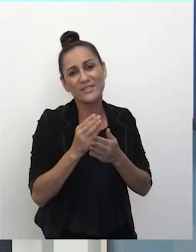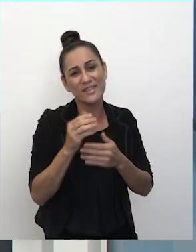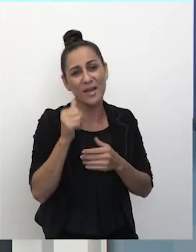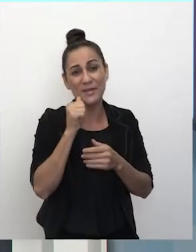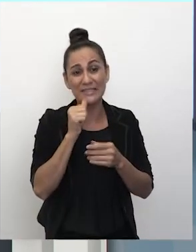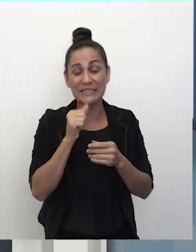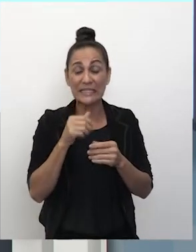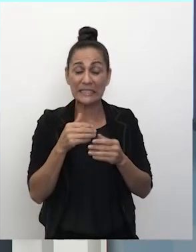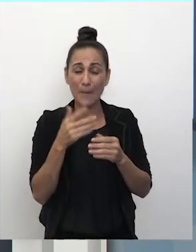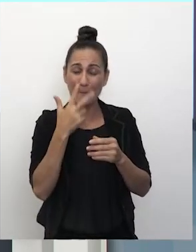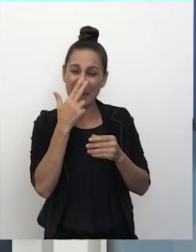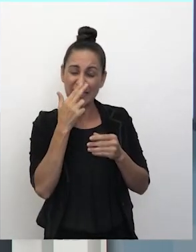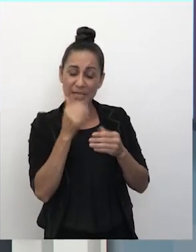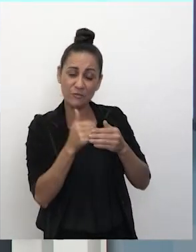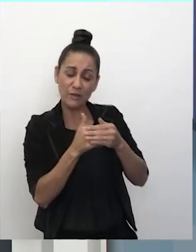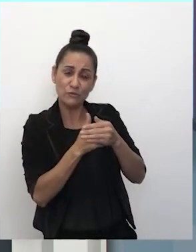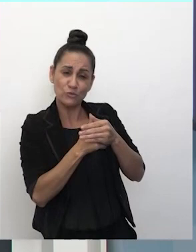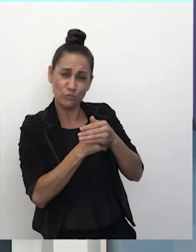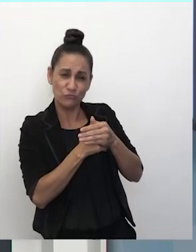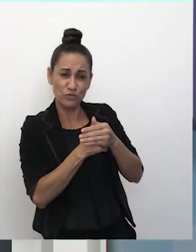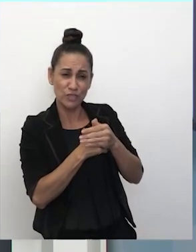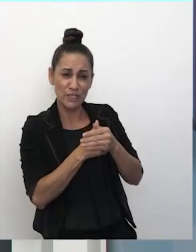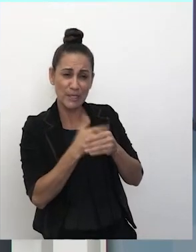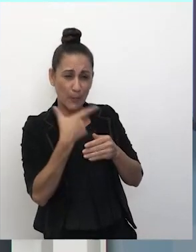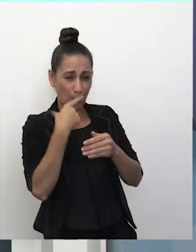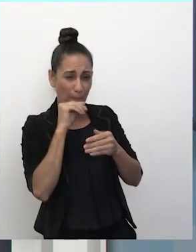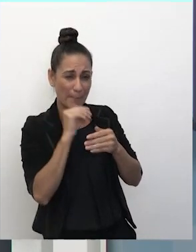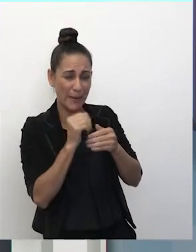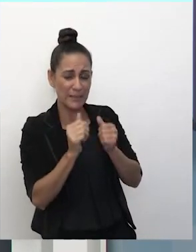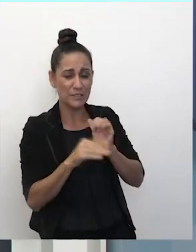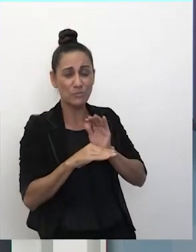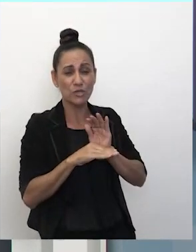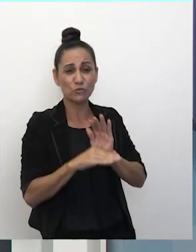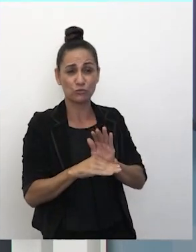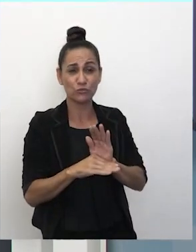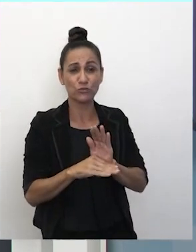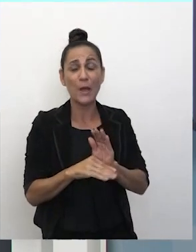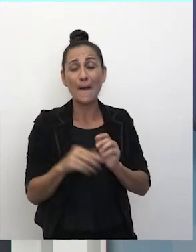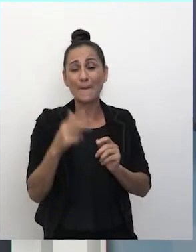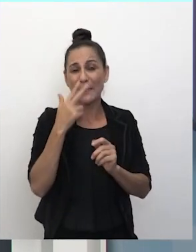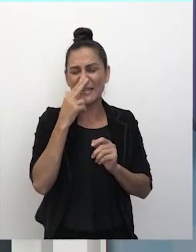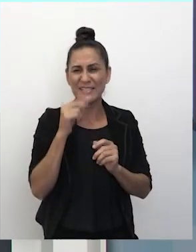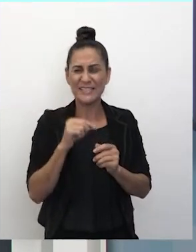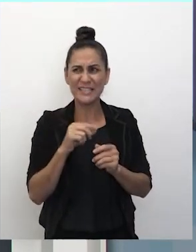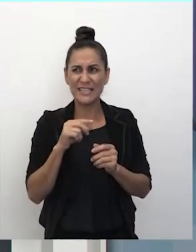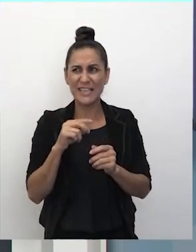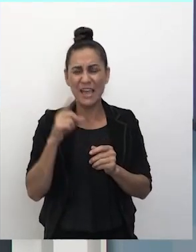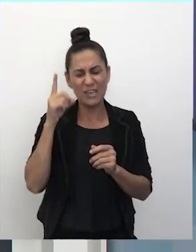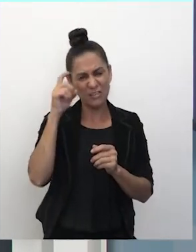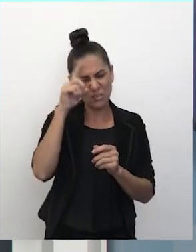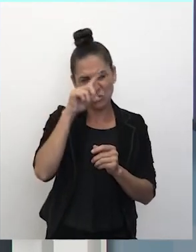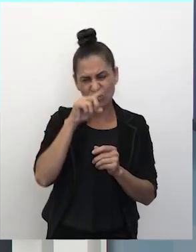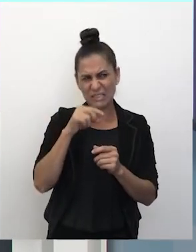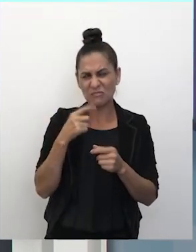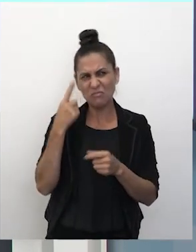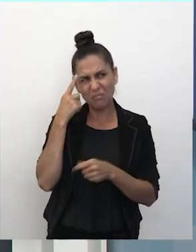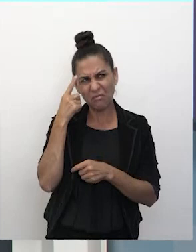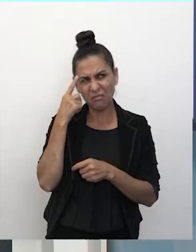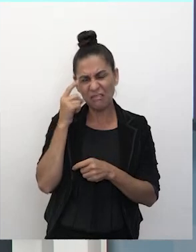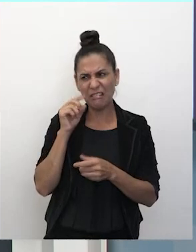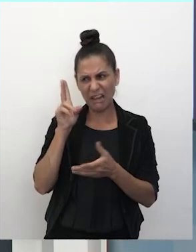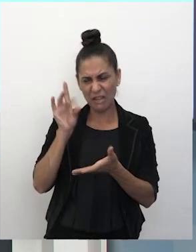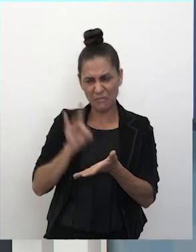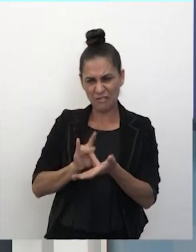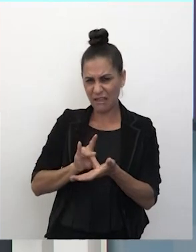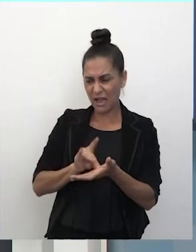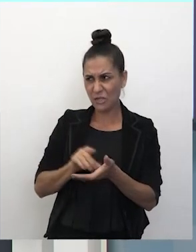ela um pouco na sombra desse pai, e muitas pessoas colocavam até em xeque o talento dela, até questionando se foi ela mesma que